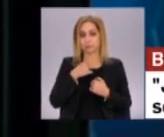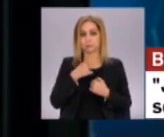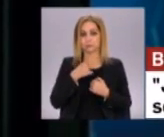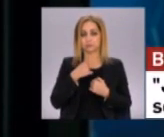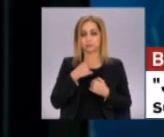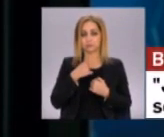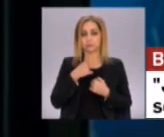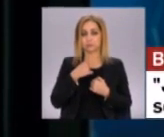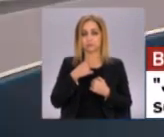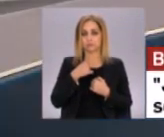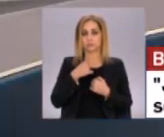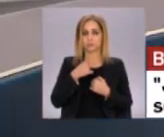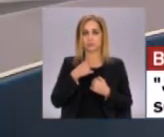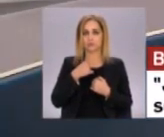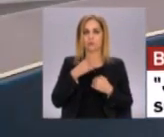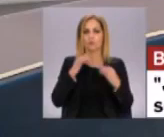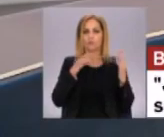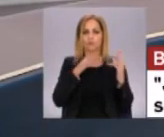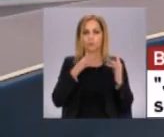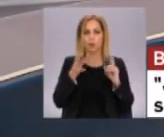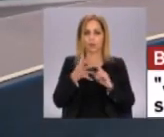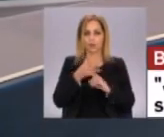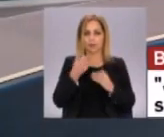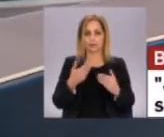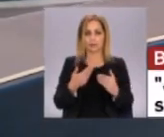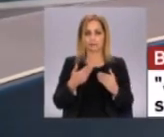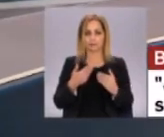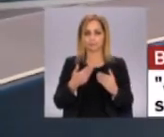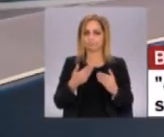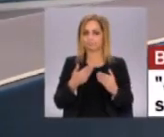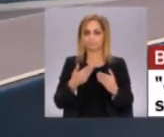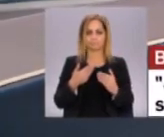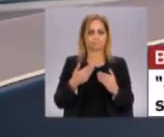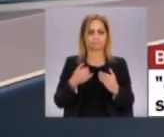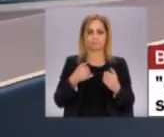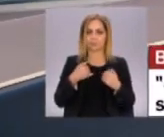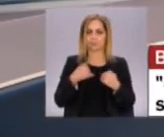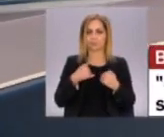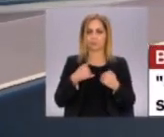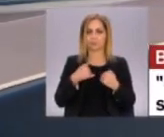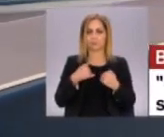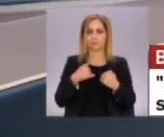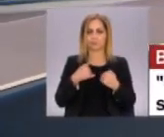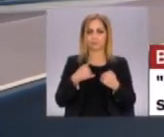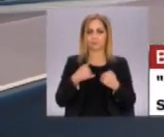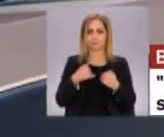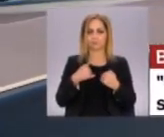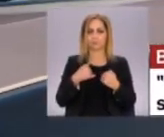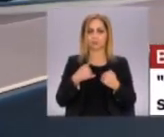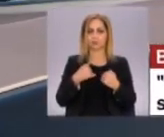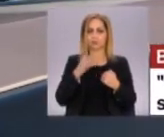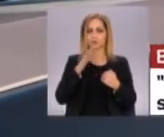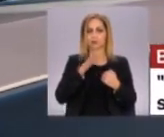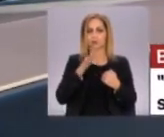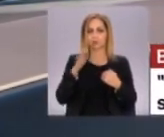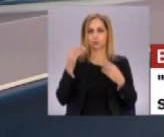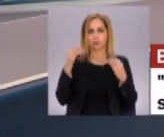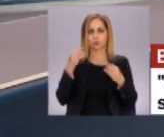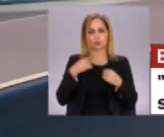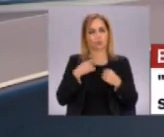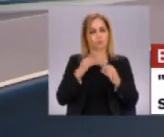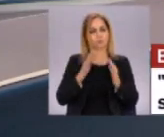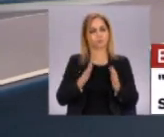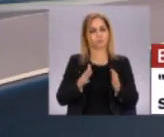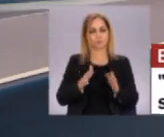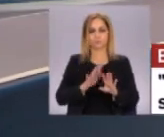o futebol é assim era alguém que eu não precisava de deter os jogos com treinadores e os